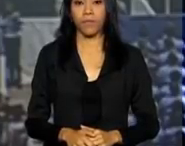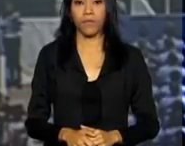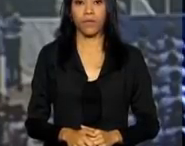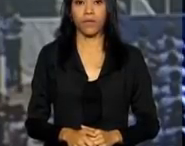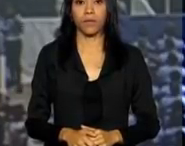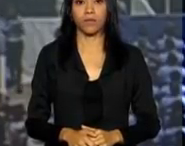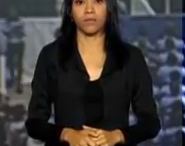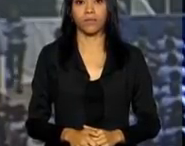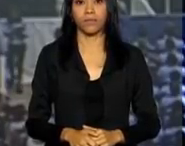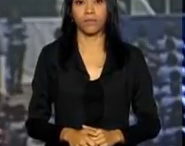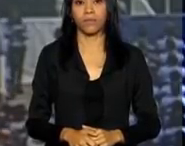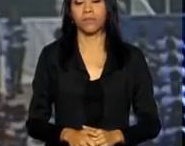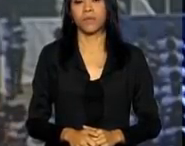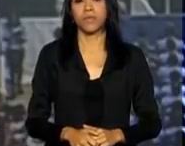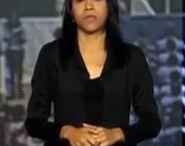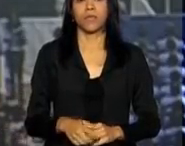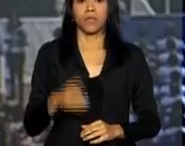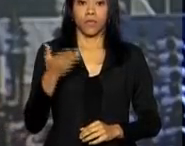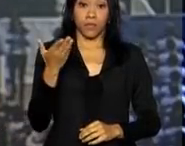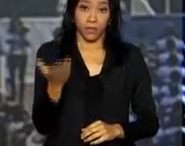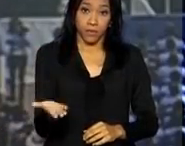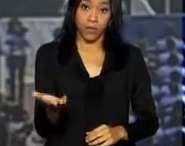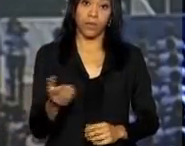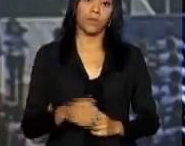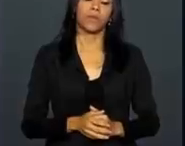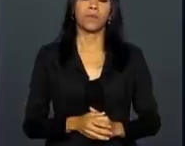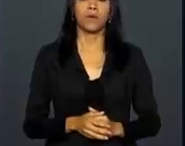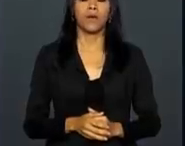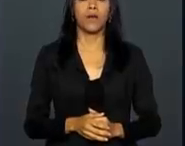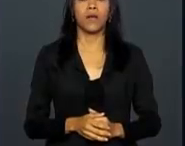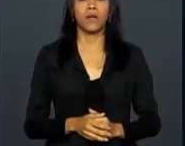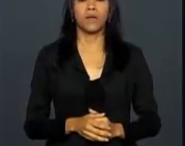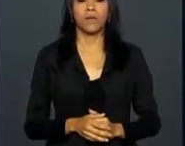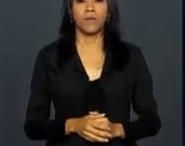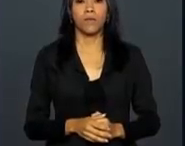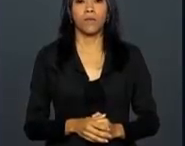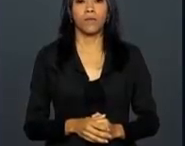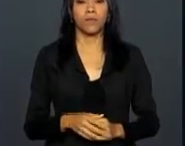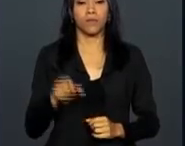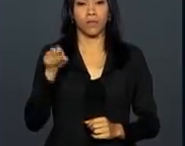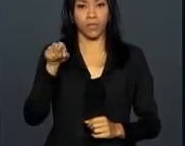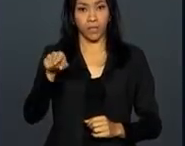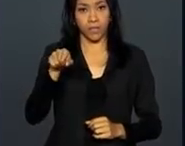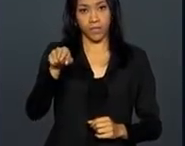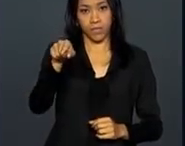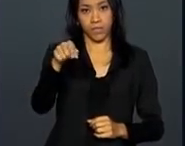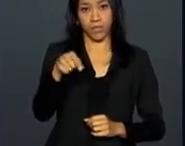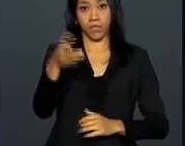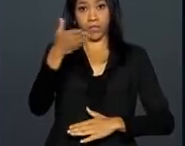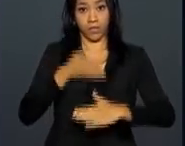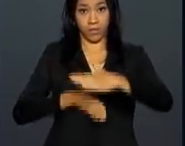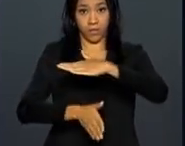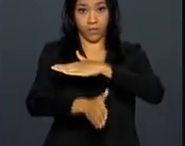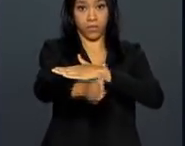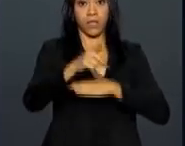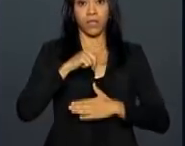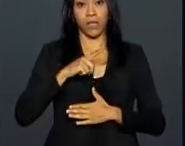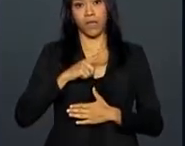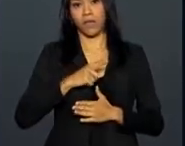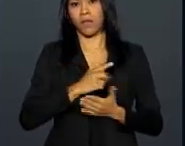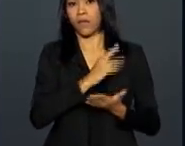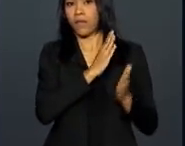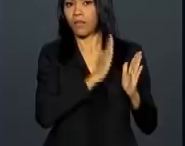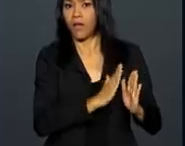O PROSUB, naturalmente, está entrando em etapa que, do ponto de